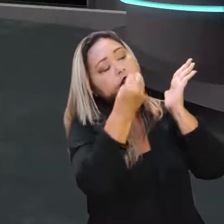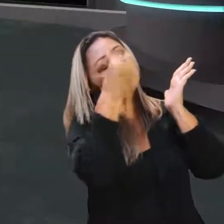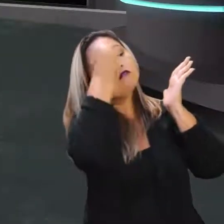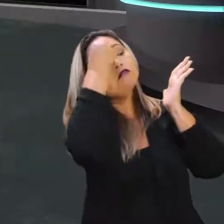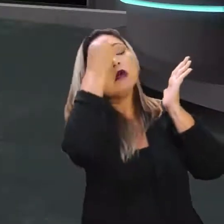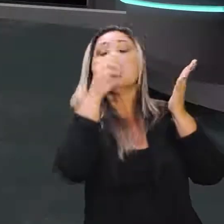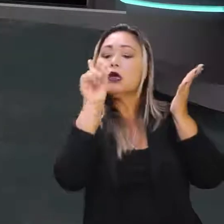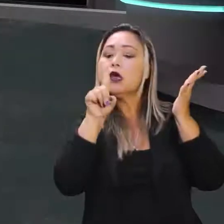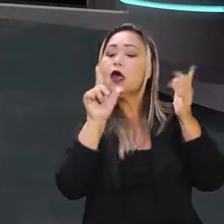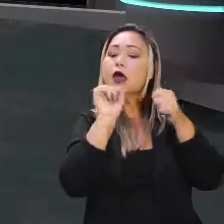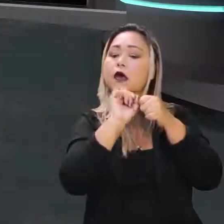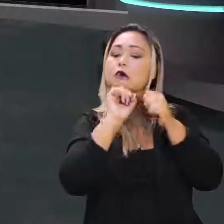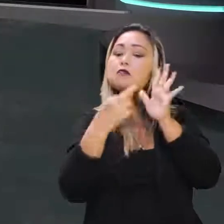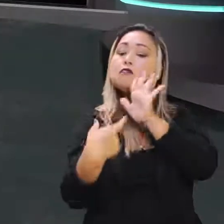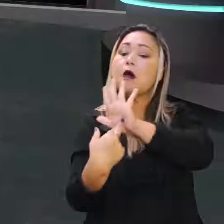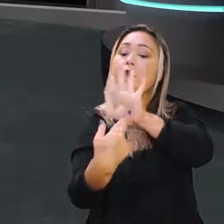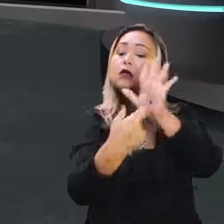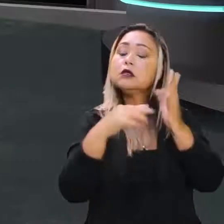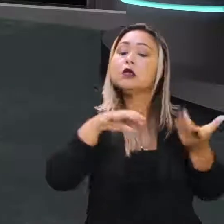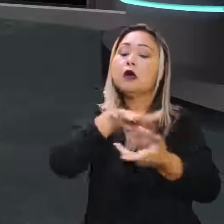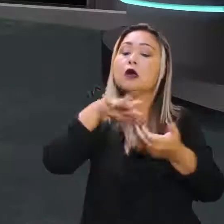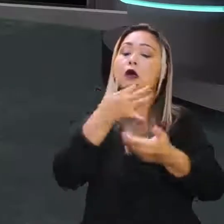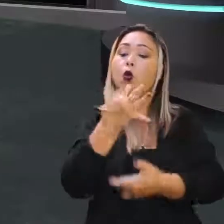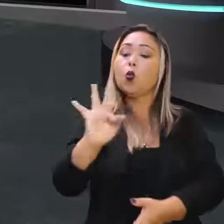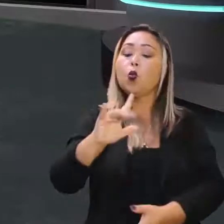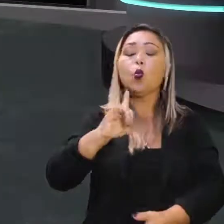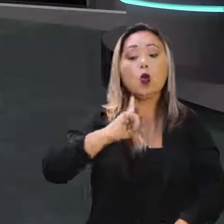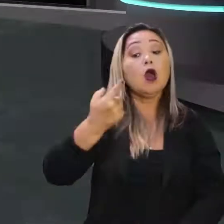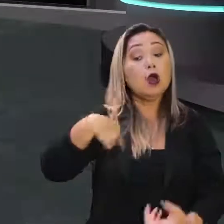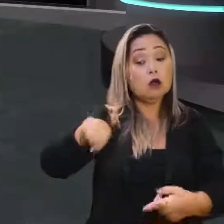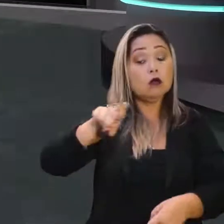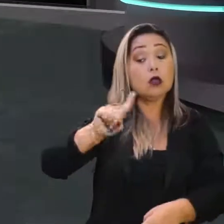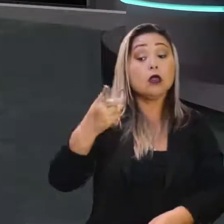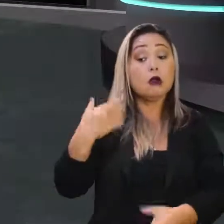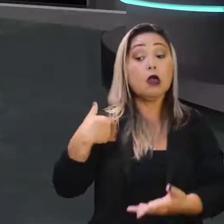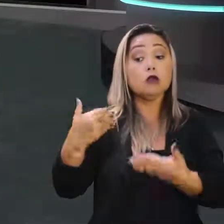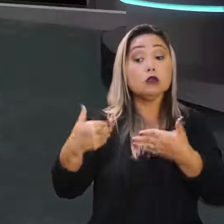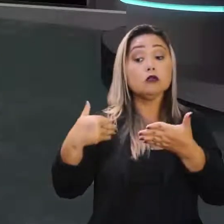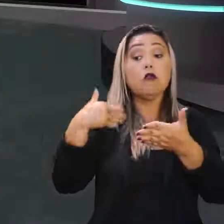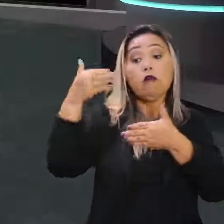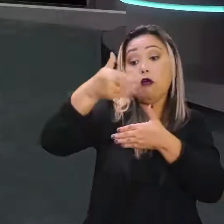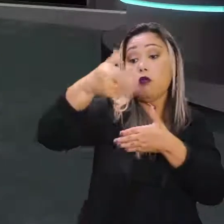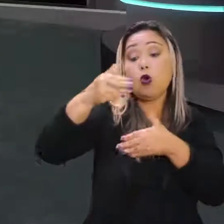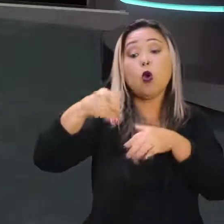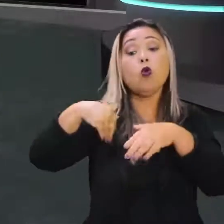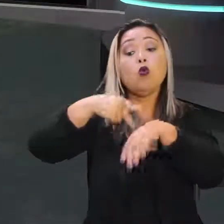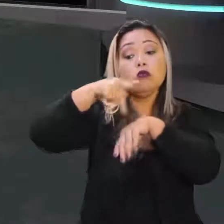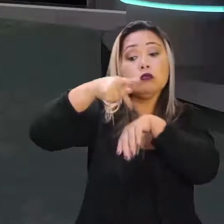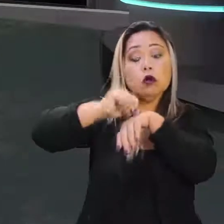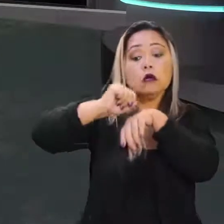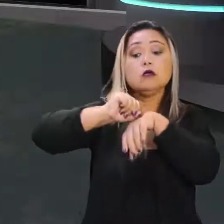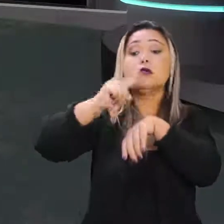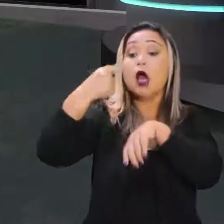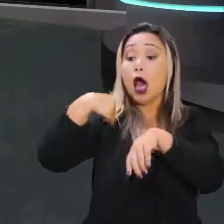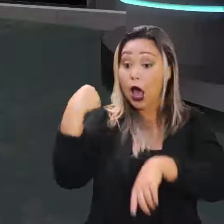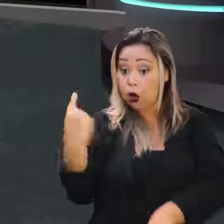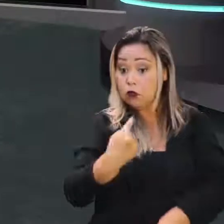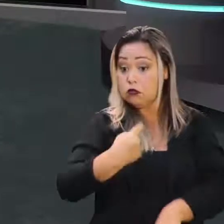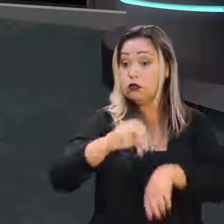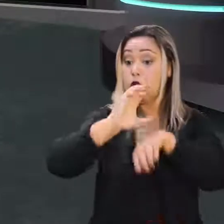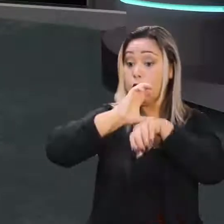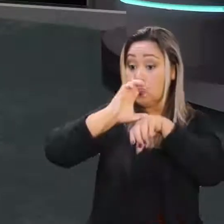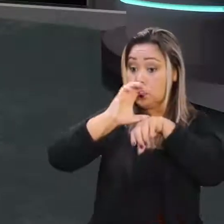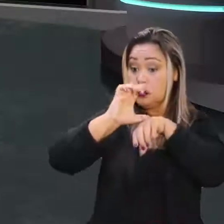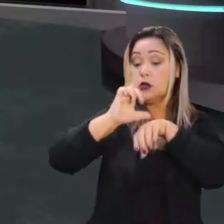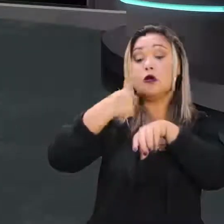que atingiu outros países também, né? Inclusive, a nossa Constituição é construída com base também nesses ideais